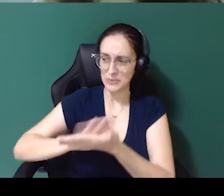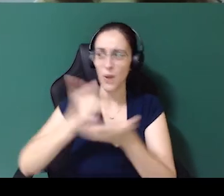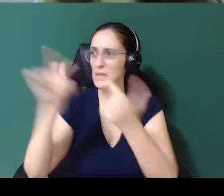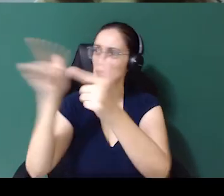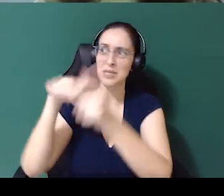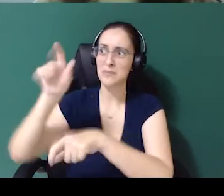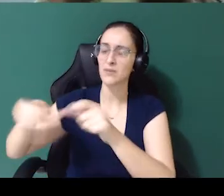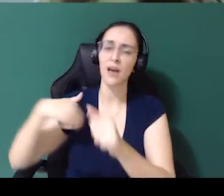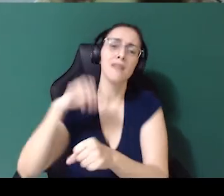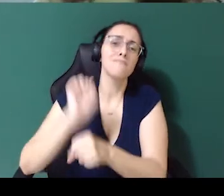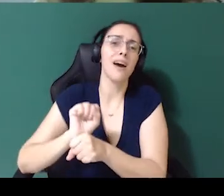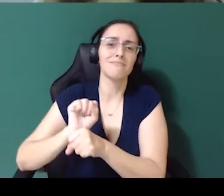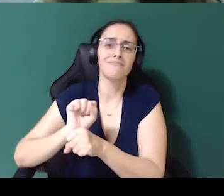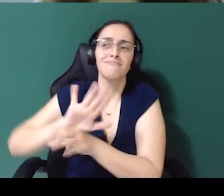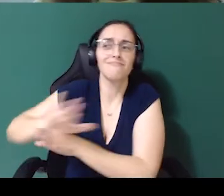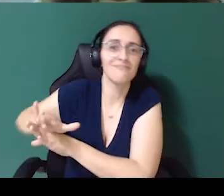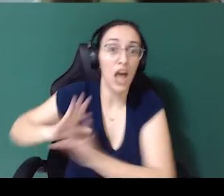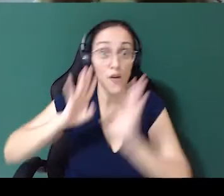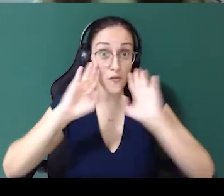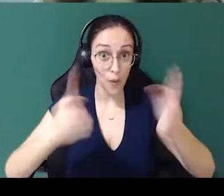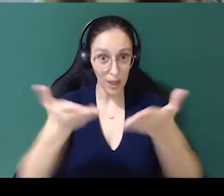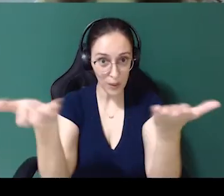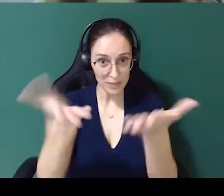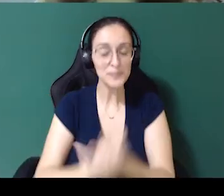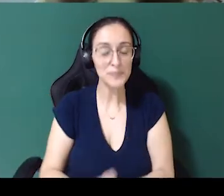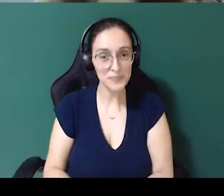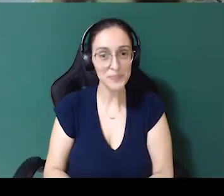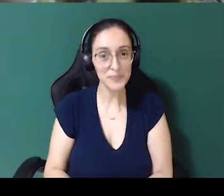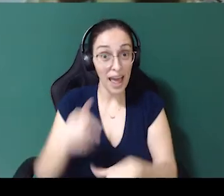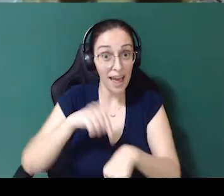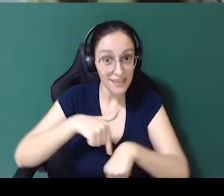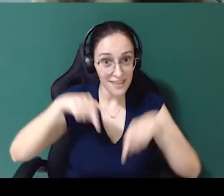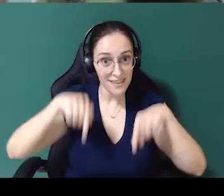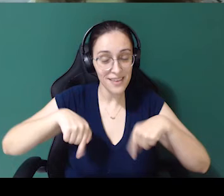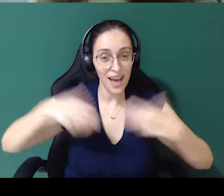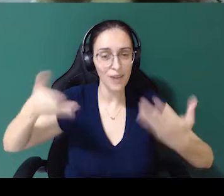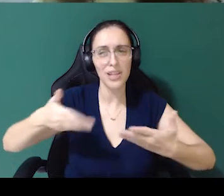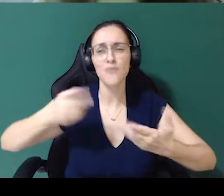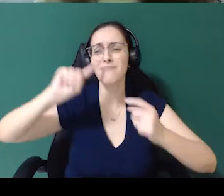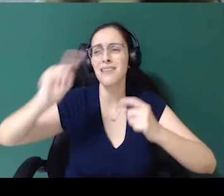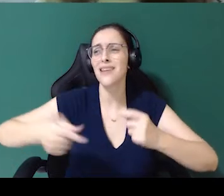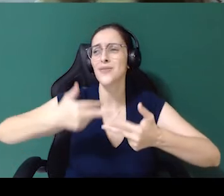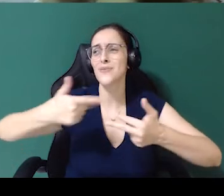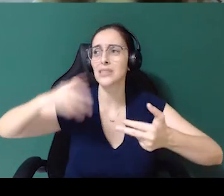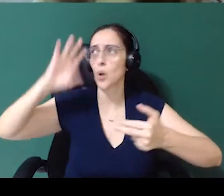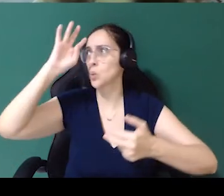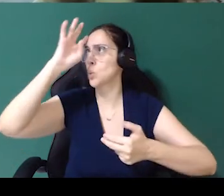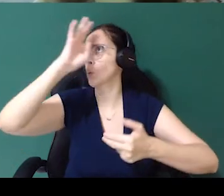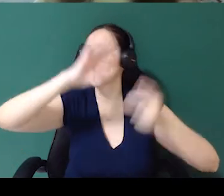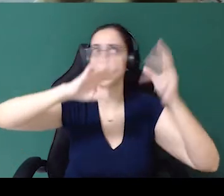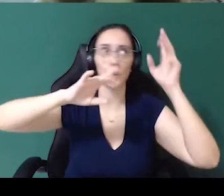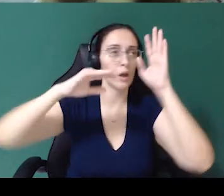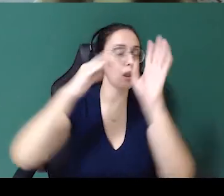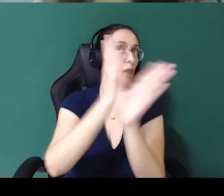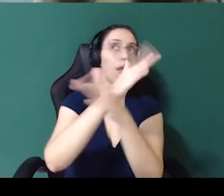outra pessoa, tenta focar no aqui e no agora. Eu sei que tem aí 1 milhão de coisas para te distrair, 1 milhão